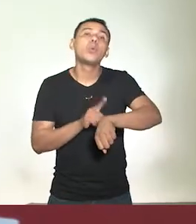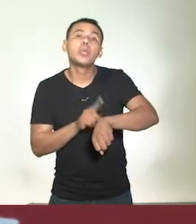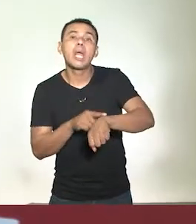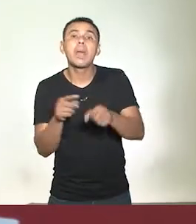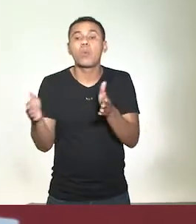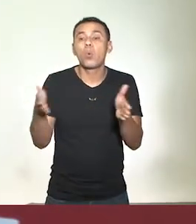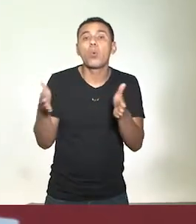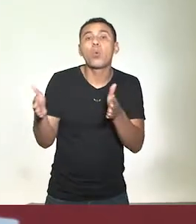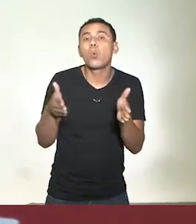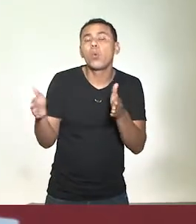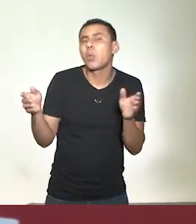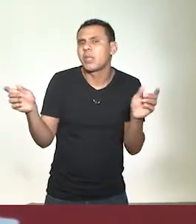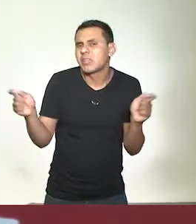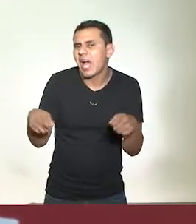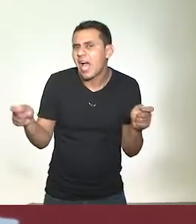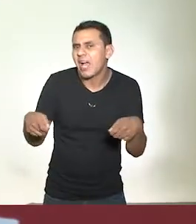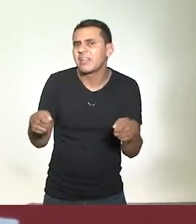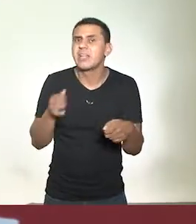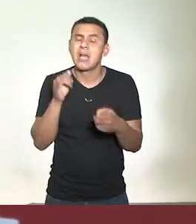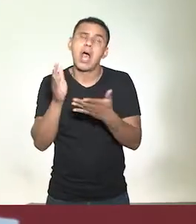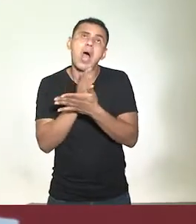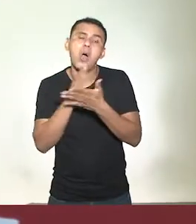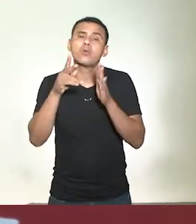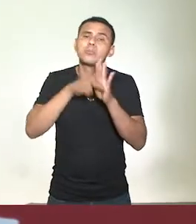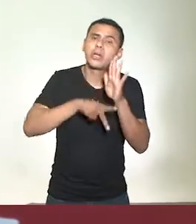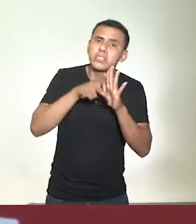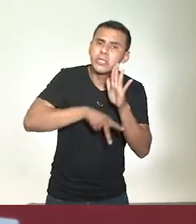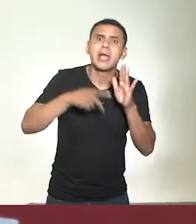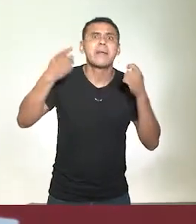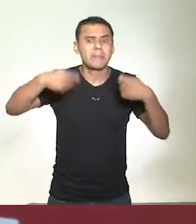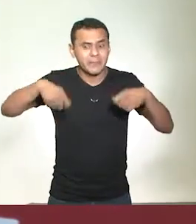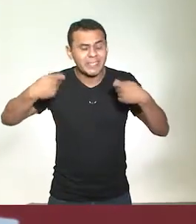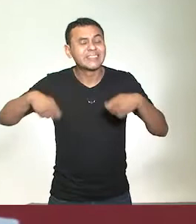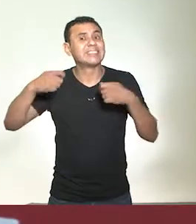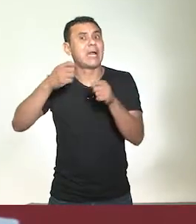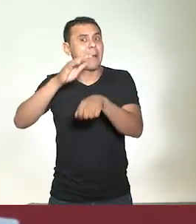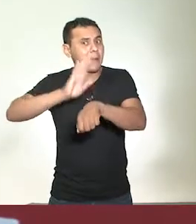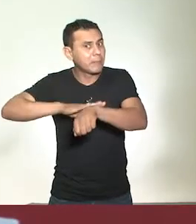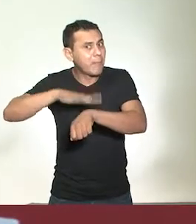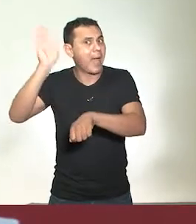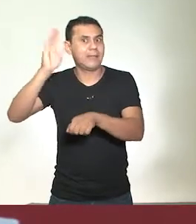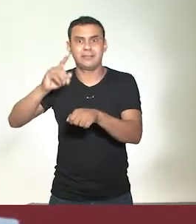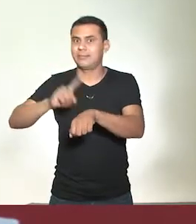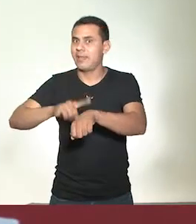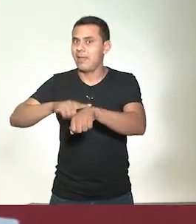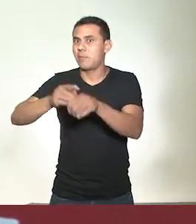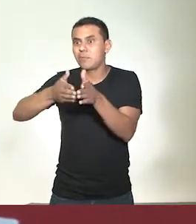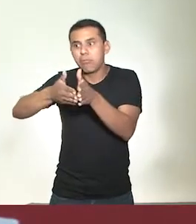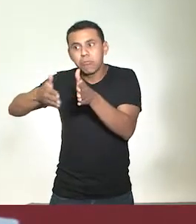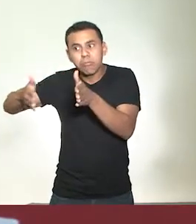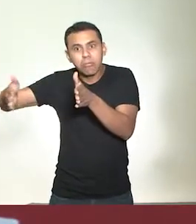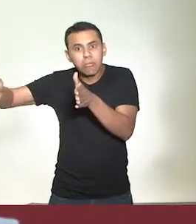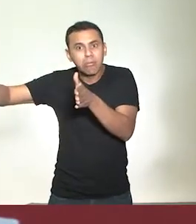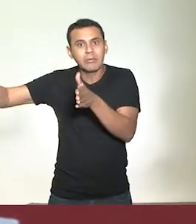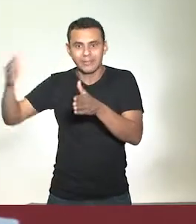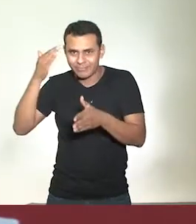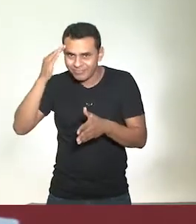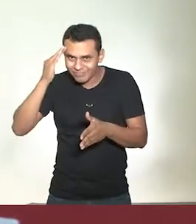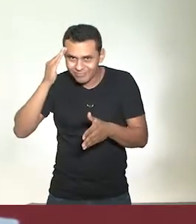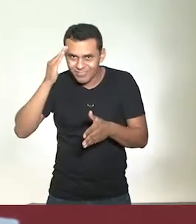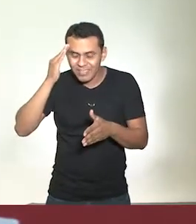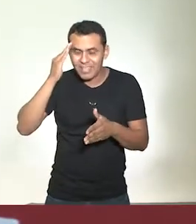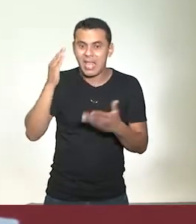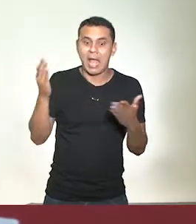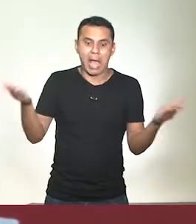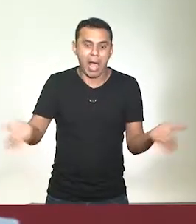da Equidade em relação ao tempo por exemplo tem alguns projetos que eu preciso de maturação maior Então esse projeto que precisa de uma maturação maior